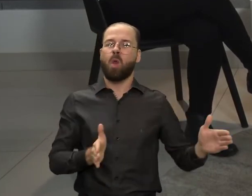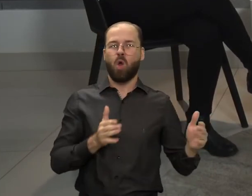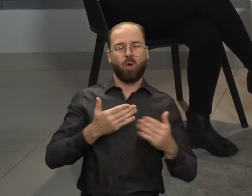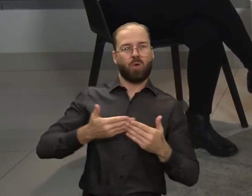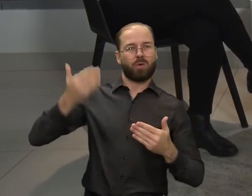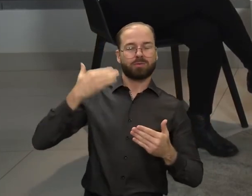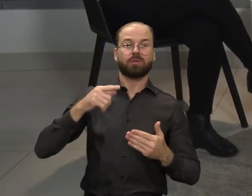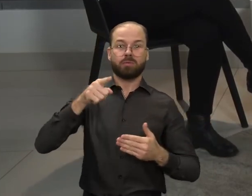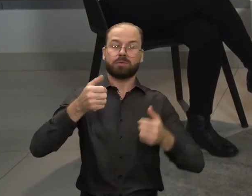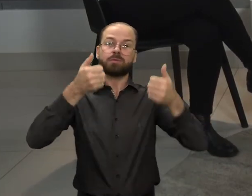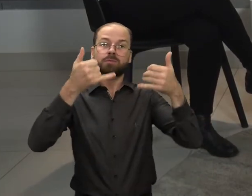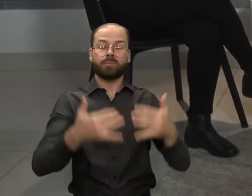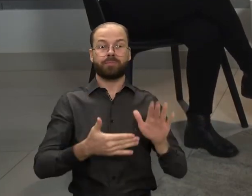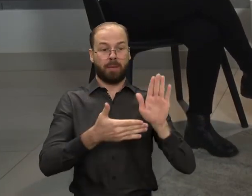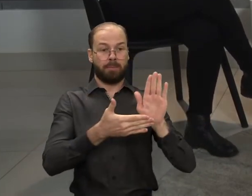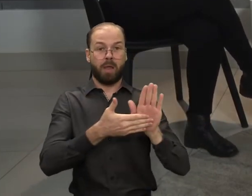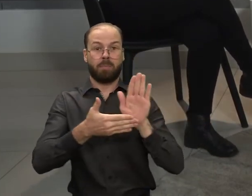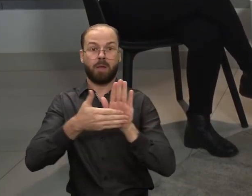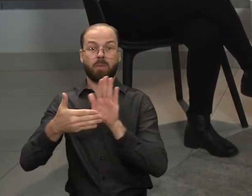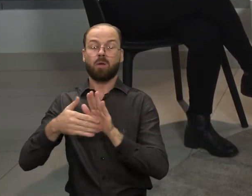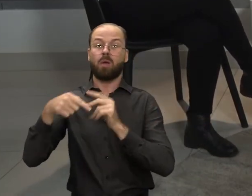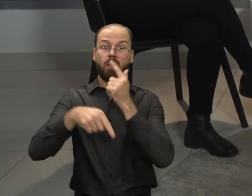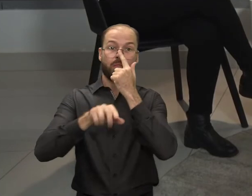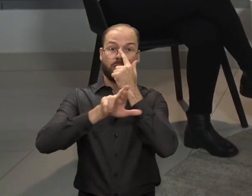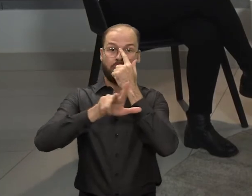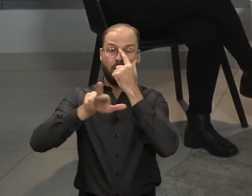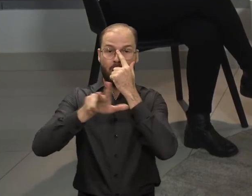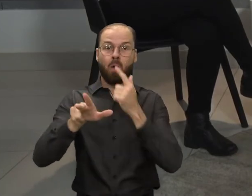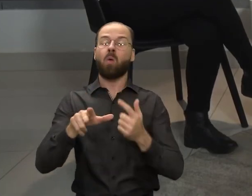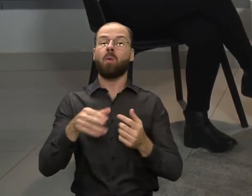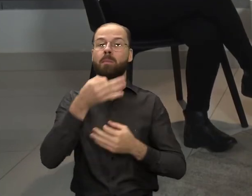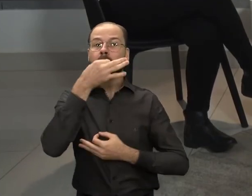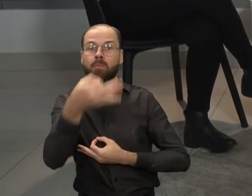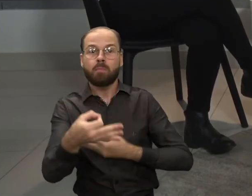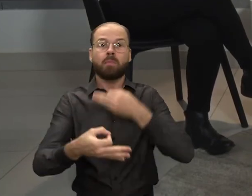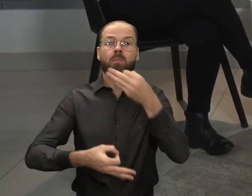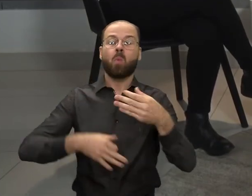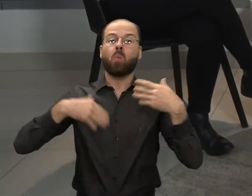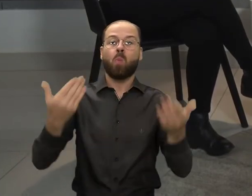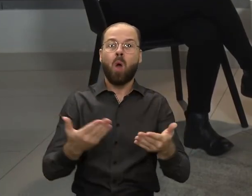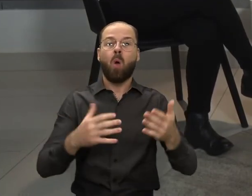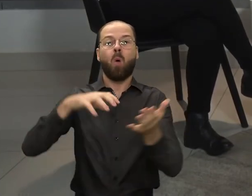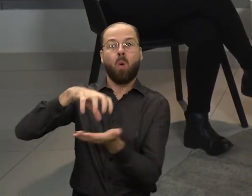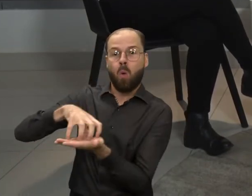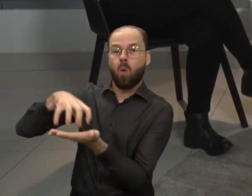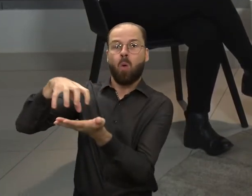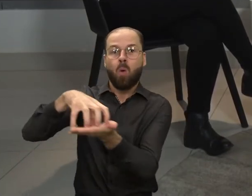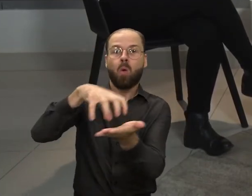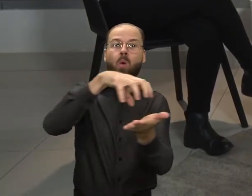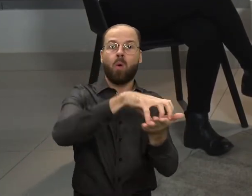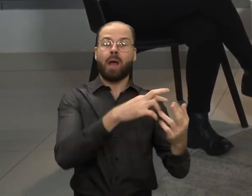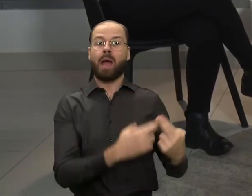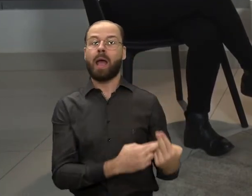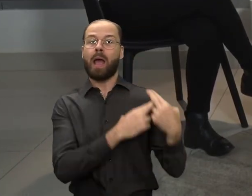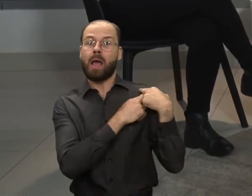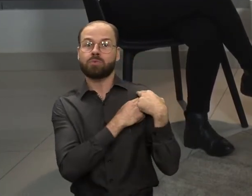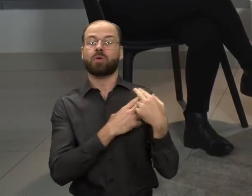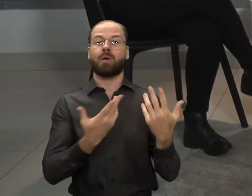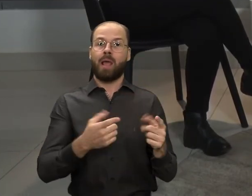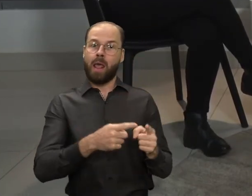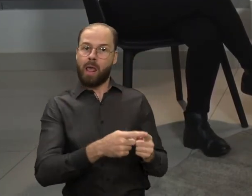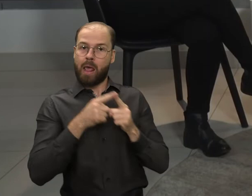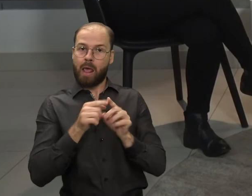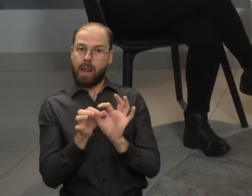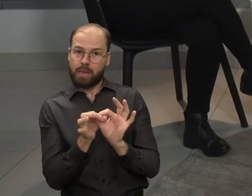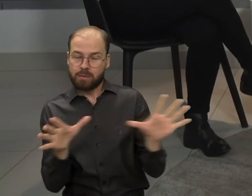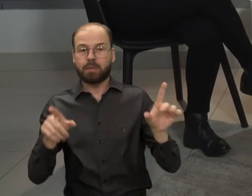os planos não citam muito os órgãos, as instituições responsáveis, né, por licenciamento ou por fiscalização. Queria que o senhor